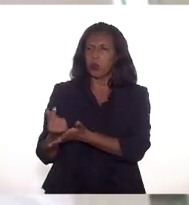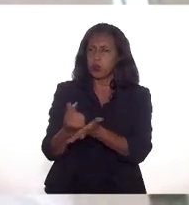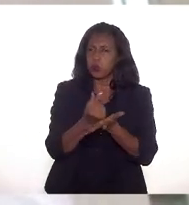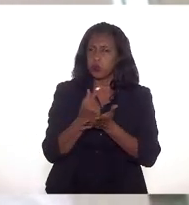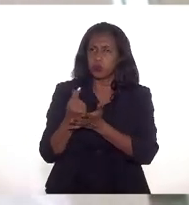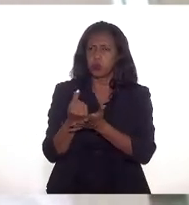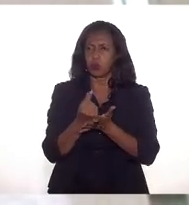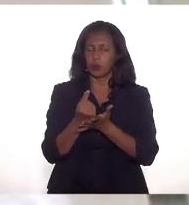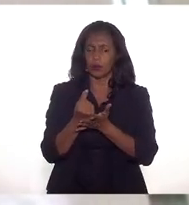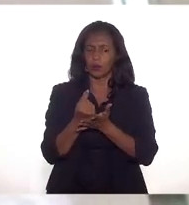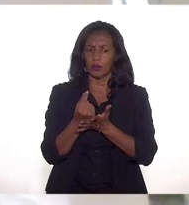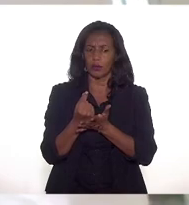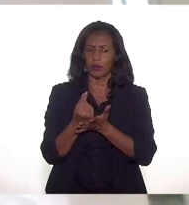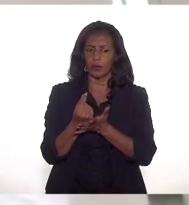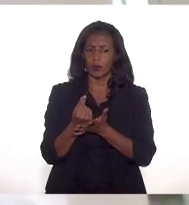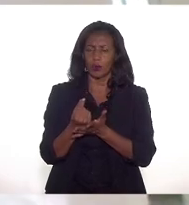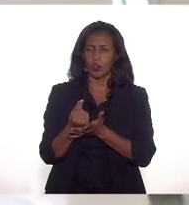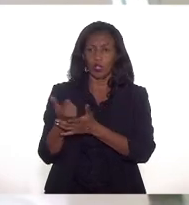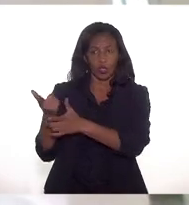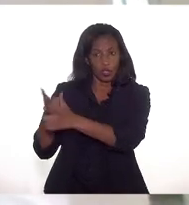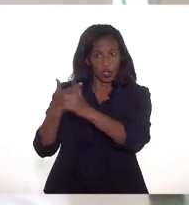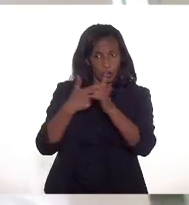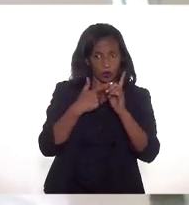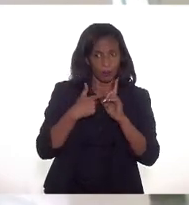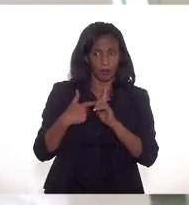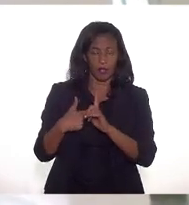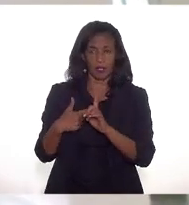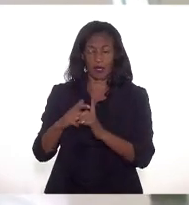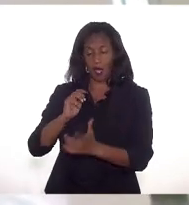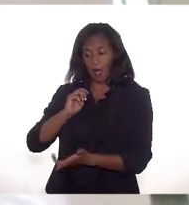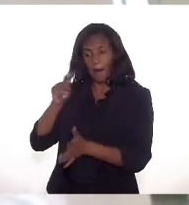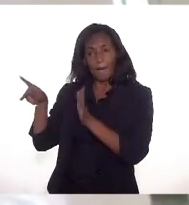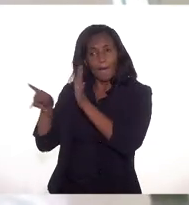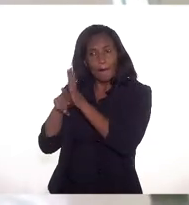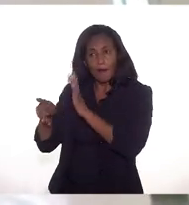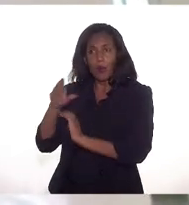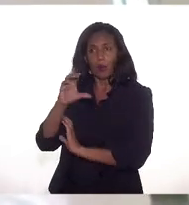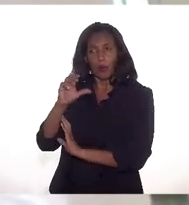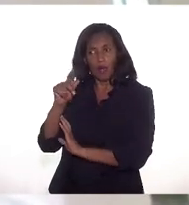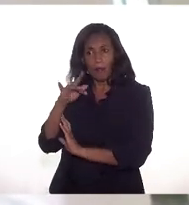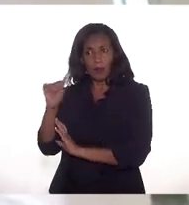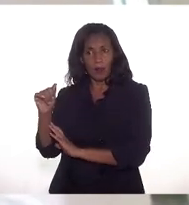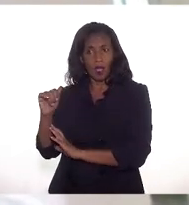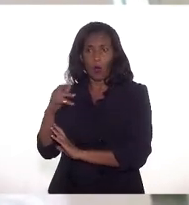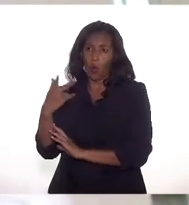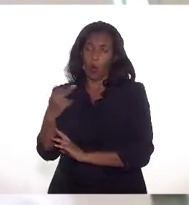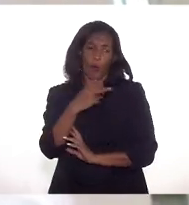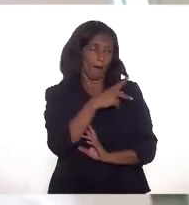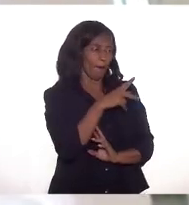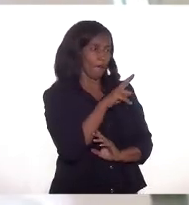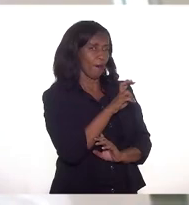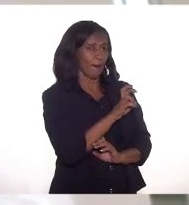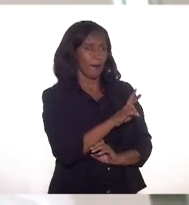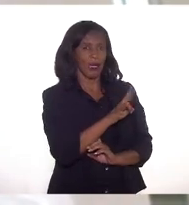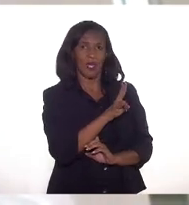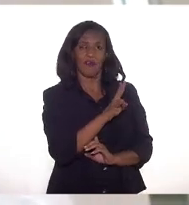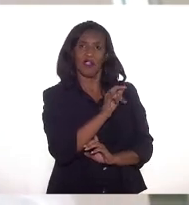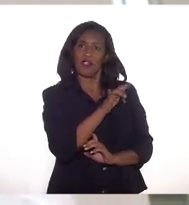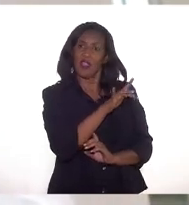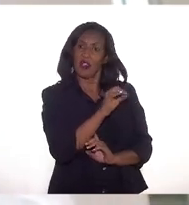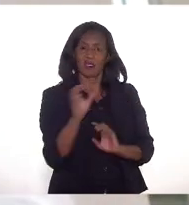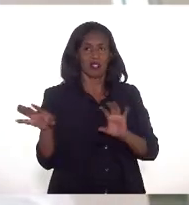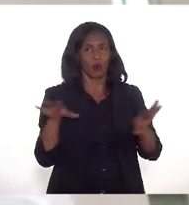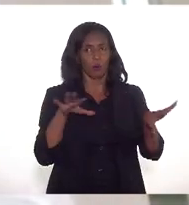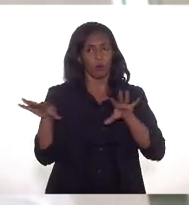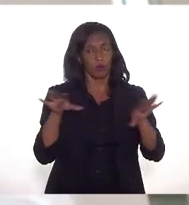que ser usado ou em despesa de capital ou em aporte do fundo financeiro da Previdência. Então, a palavra